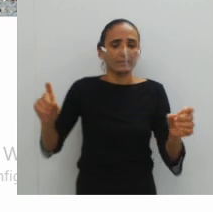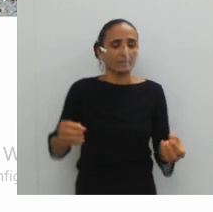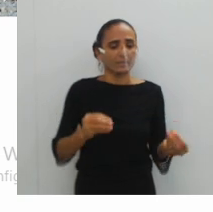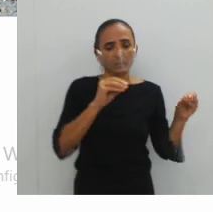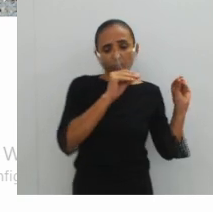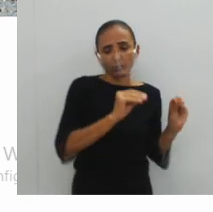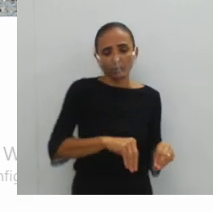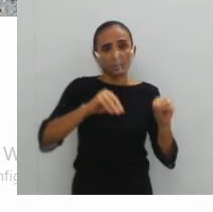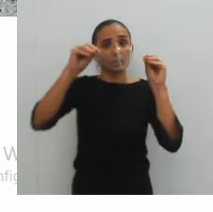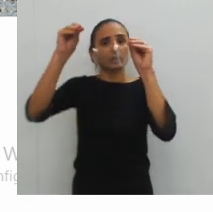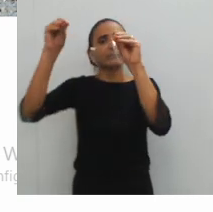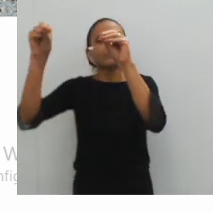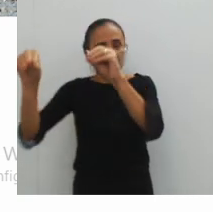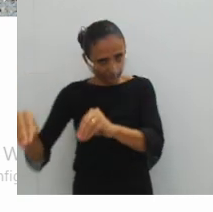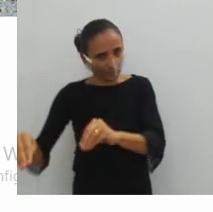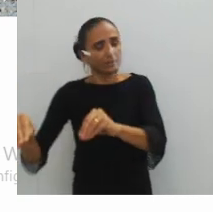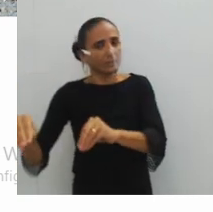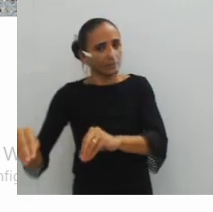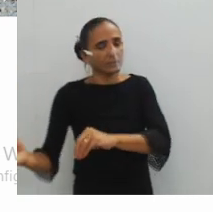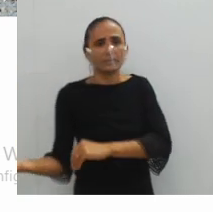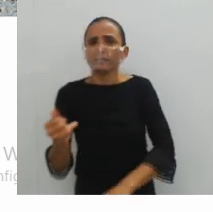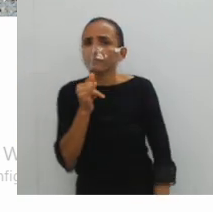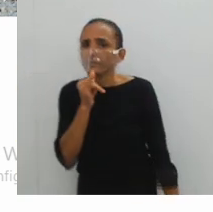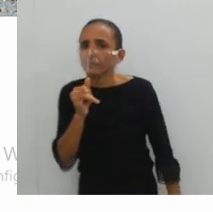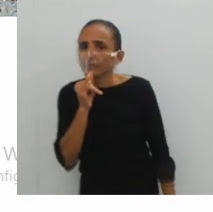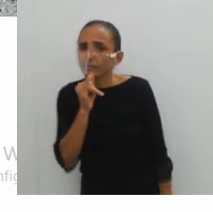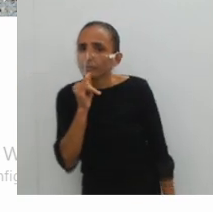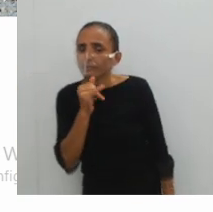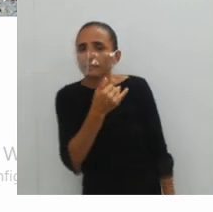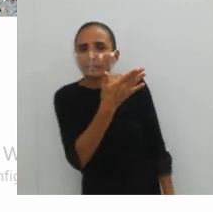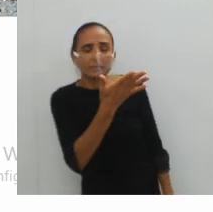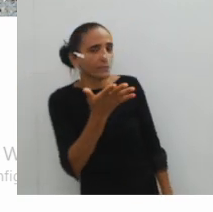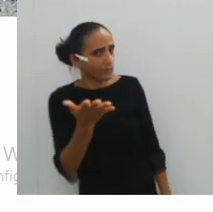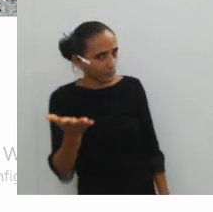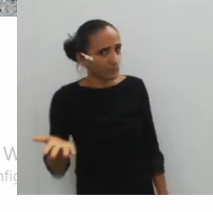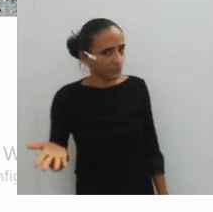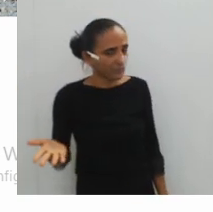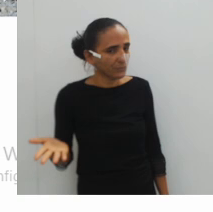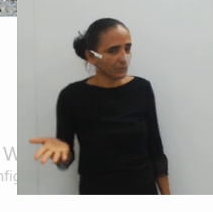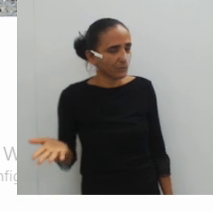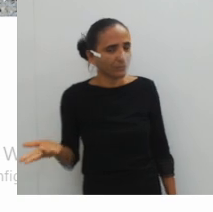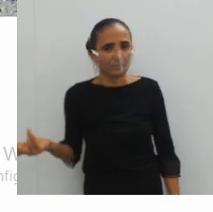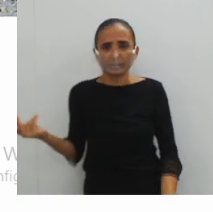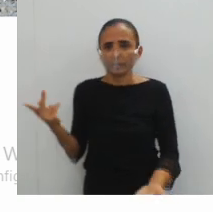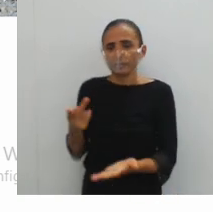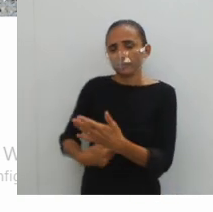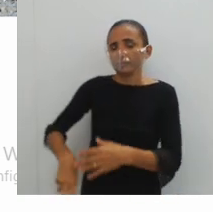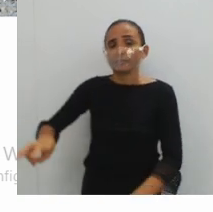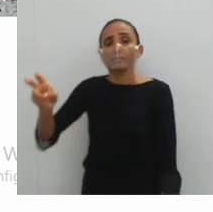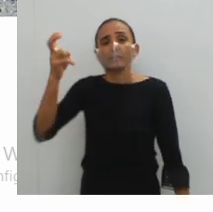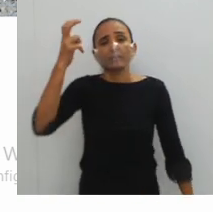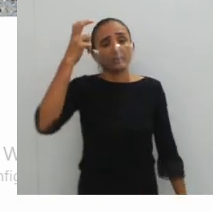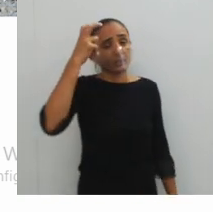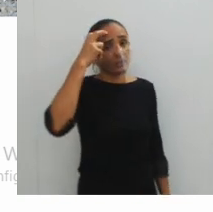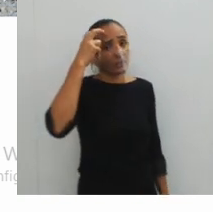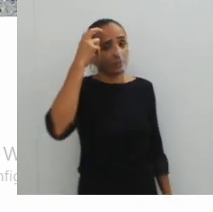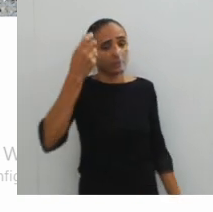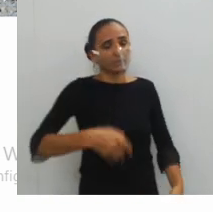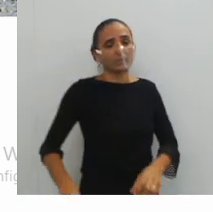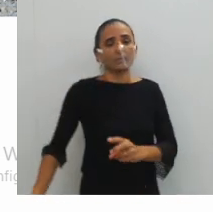esse processo de migração. Que é um exemplo, as questões culturais das